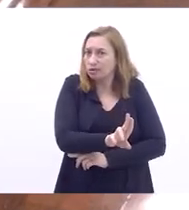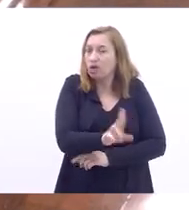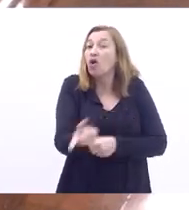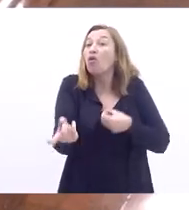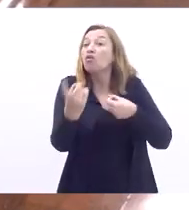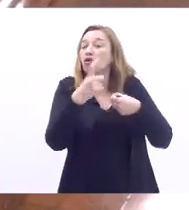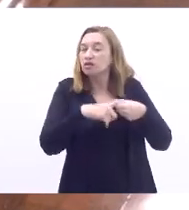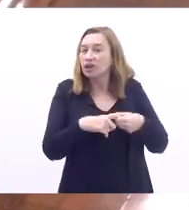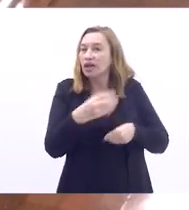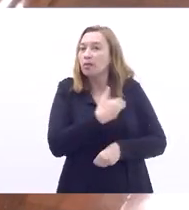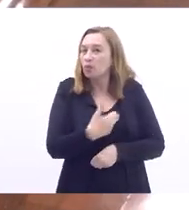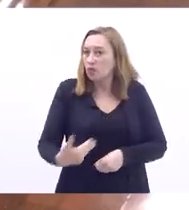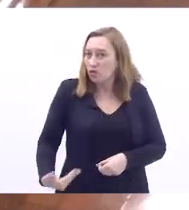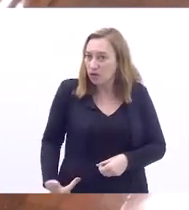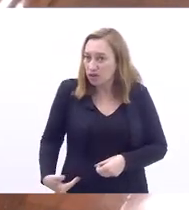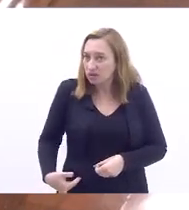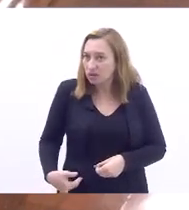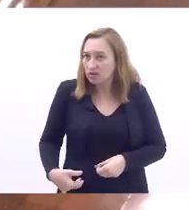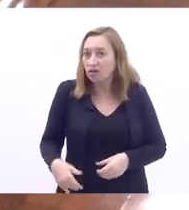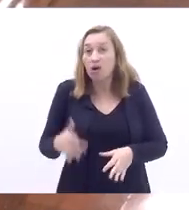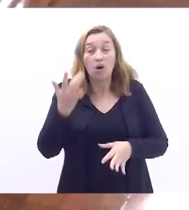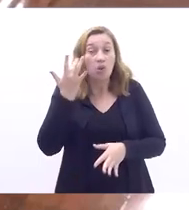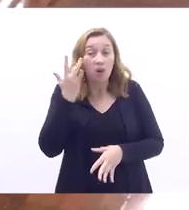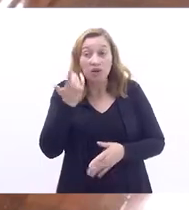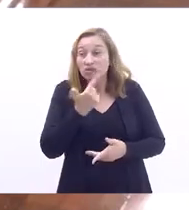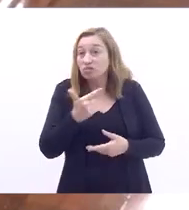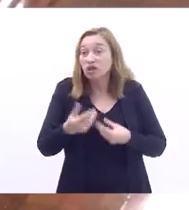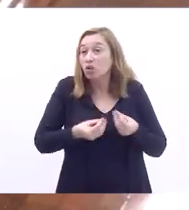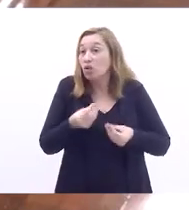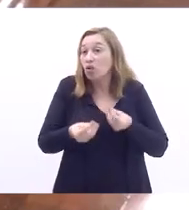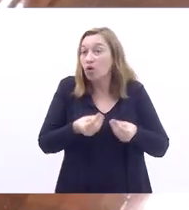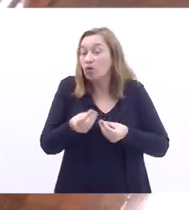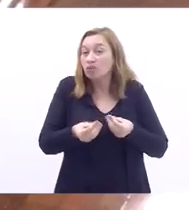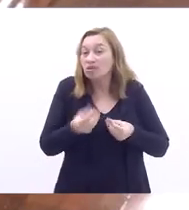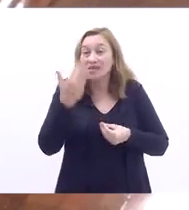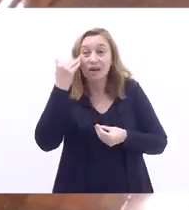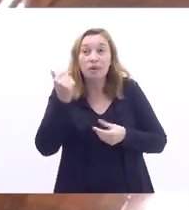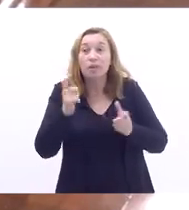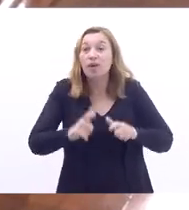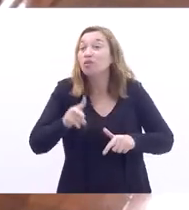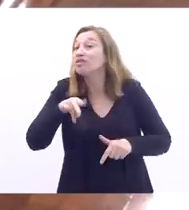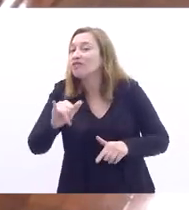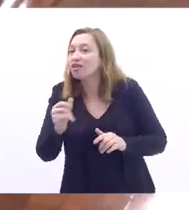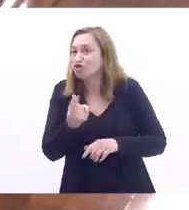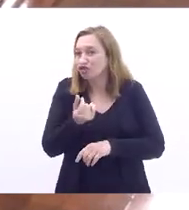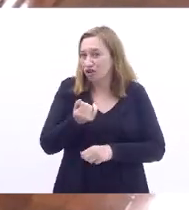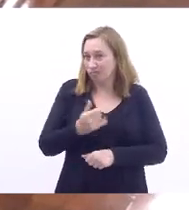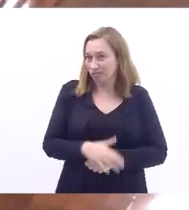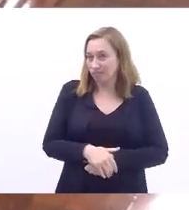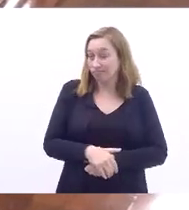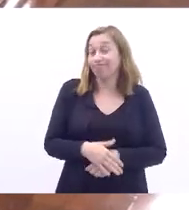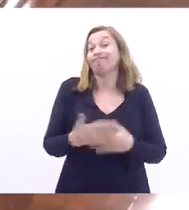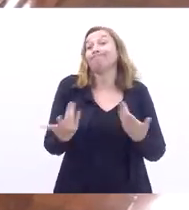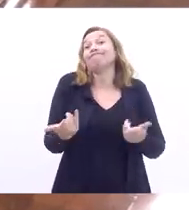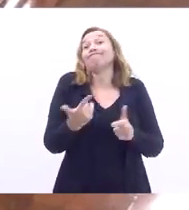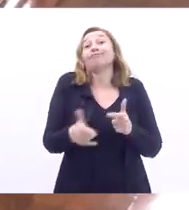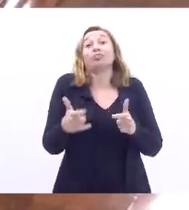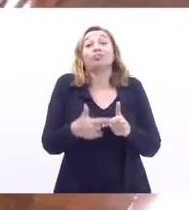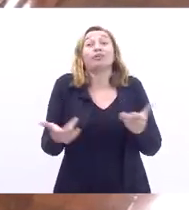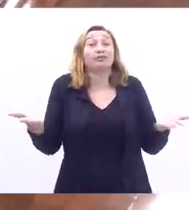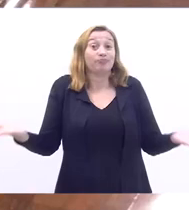voltará para o governo E aí eu acho que não tem como a gente seguir para onde vai esse dinheiro aí que ta o